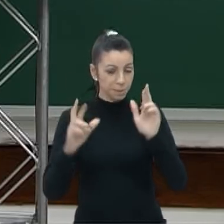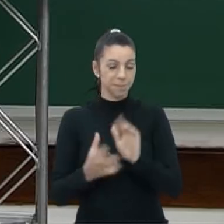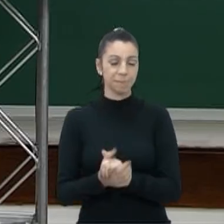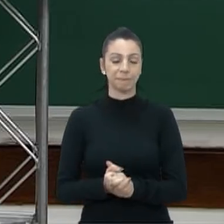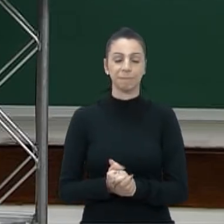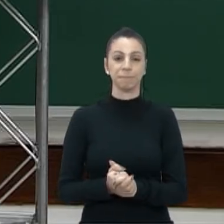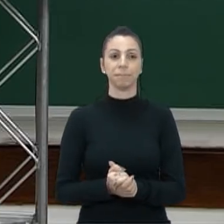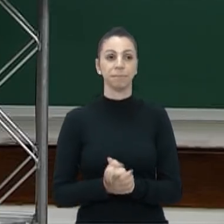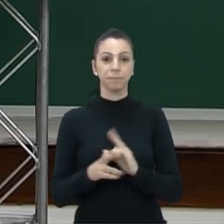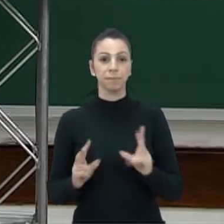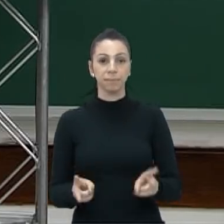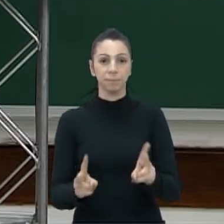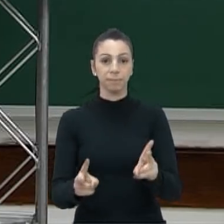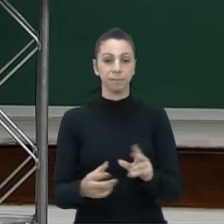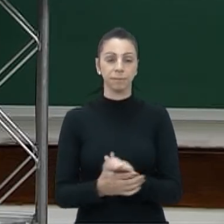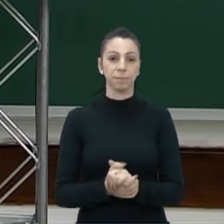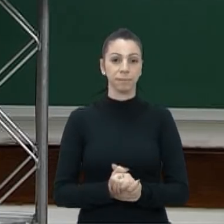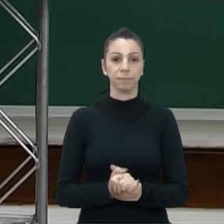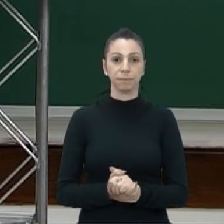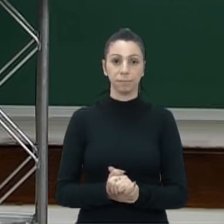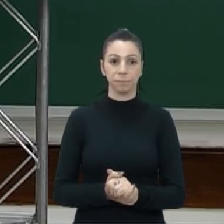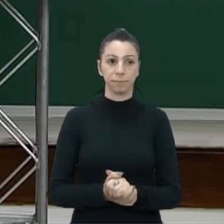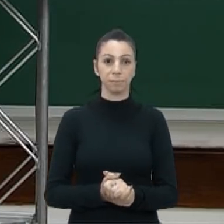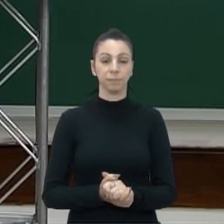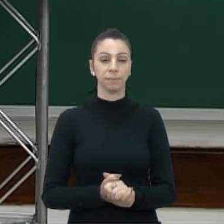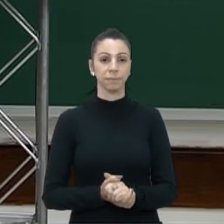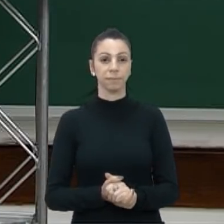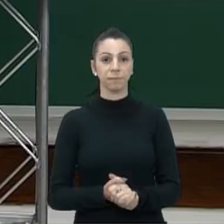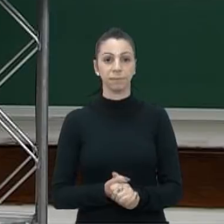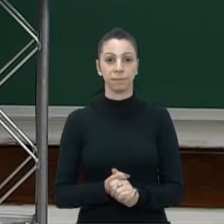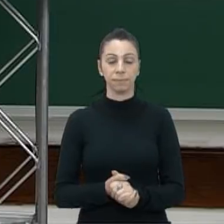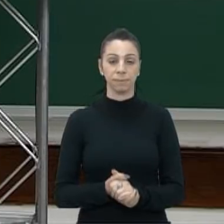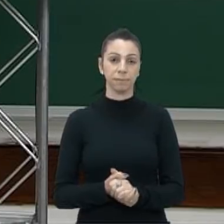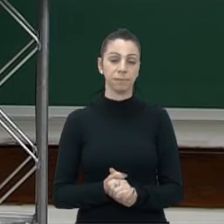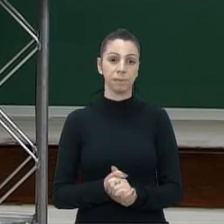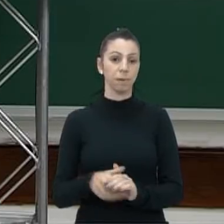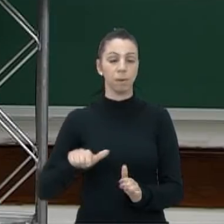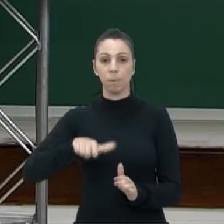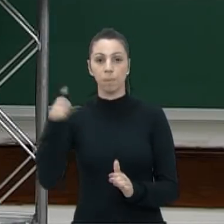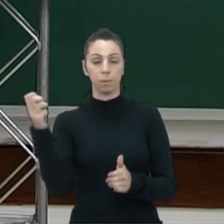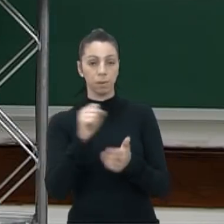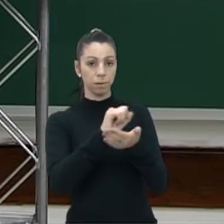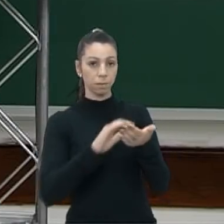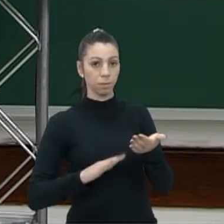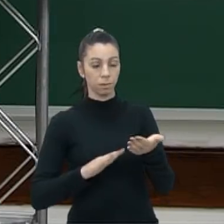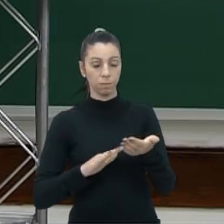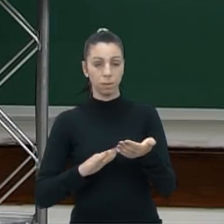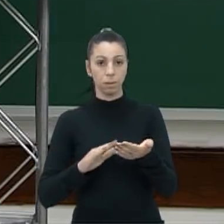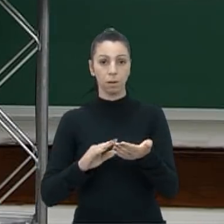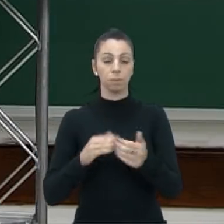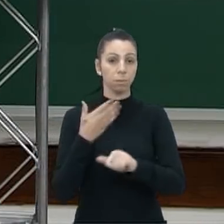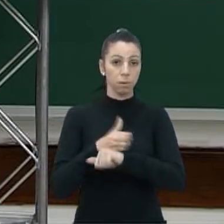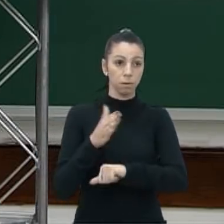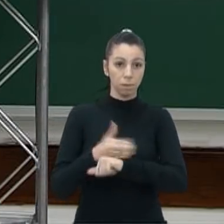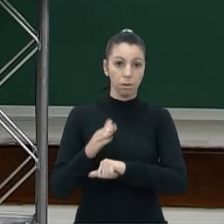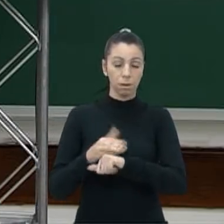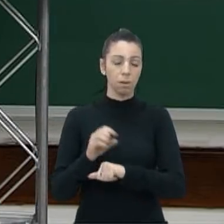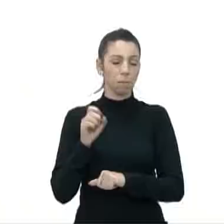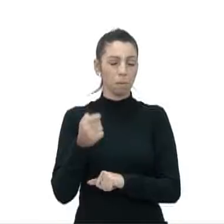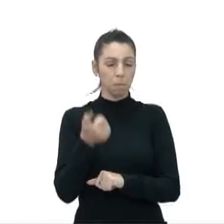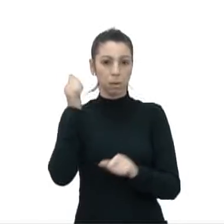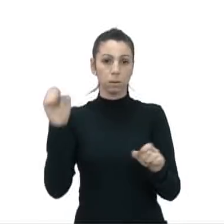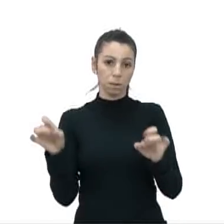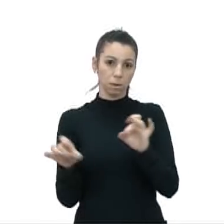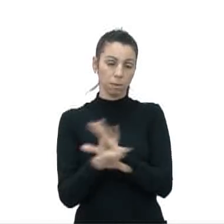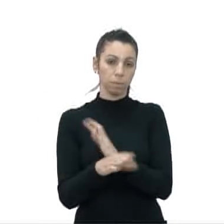vamos continuar aí. Vamos lá. Gente, mais um exercício para a gente ir quase acabando nossa aula. Nós temos